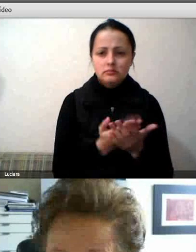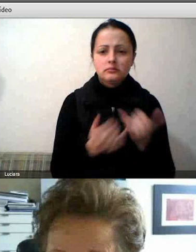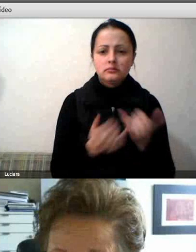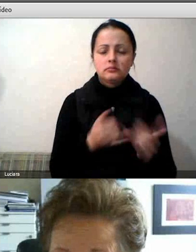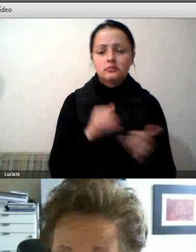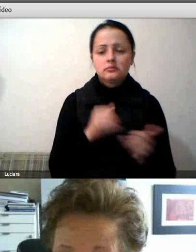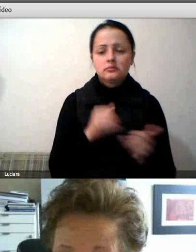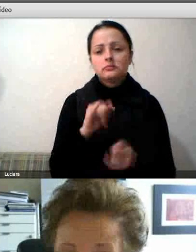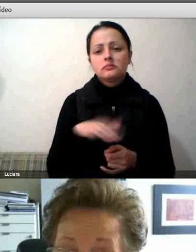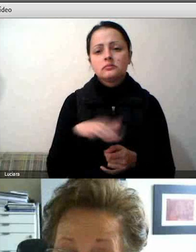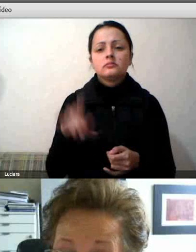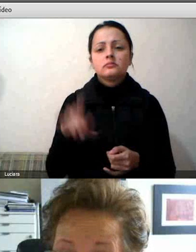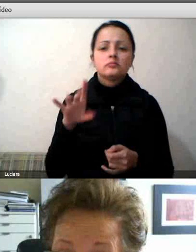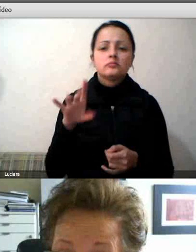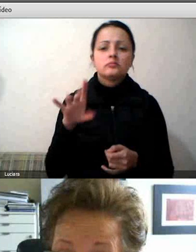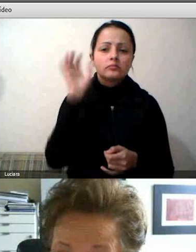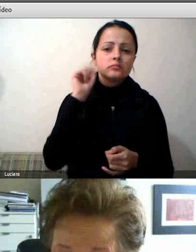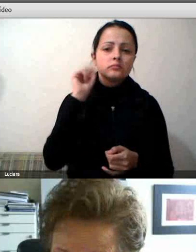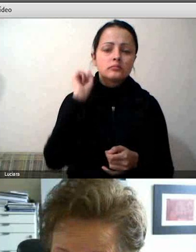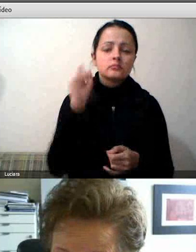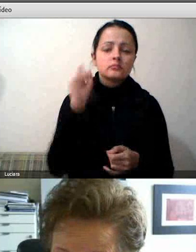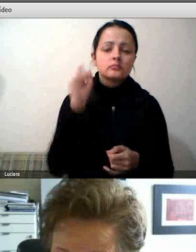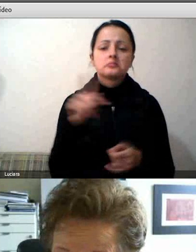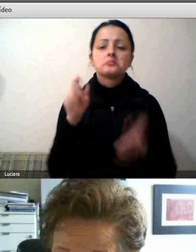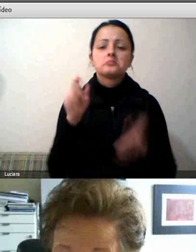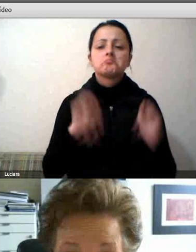conhecia a percepção, não se conhecia os sentidos.